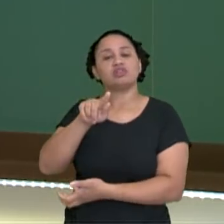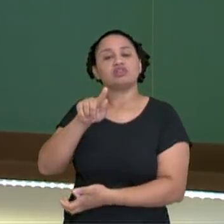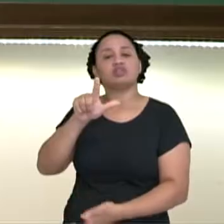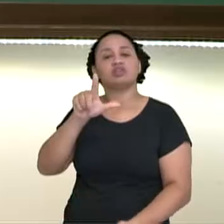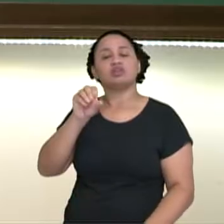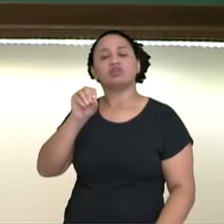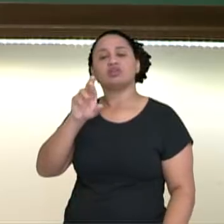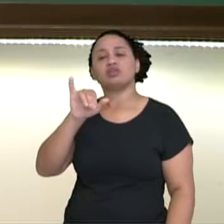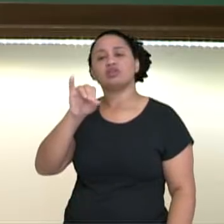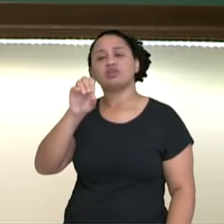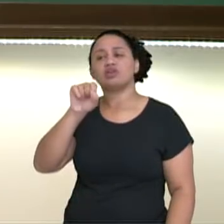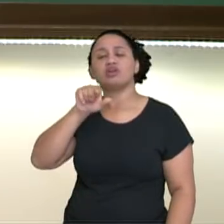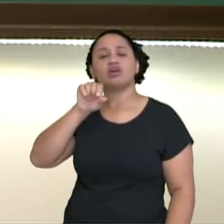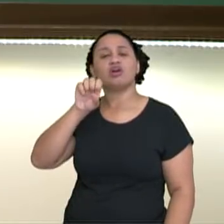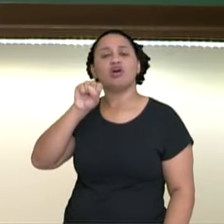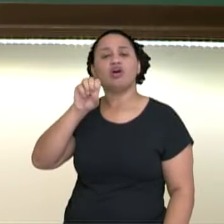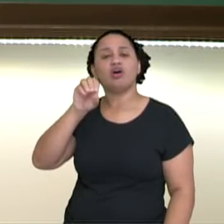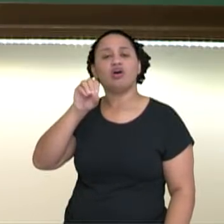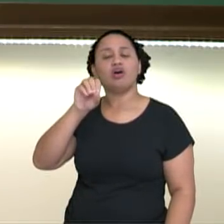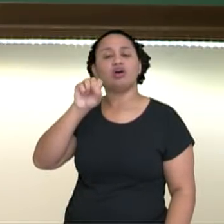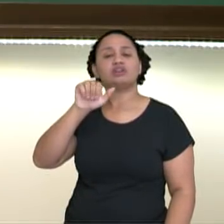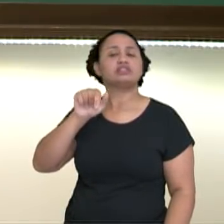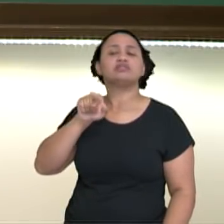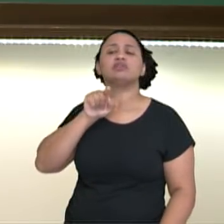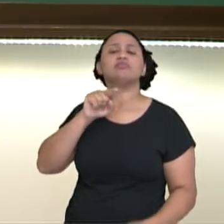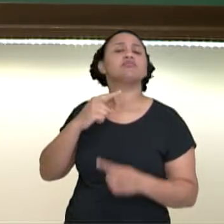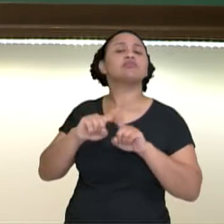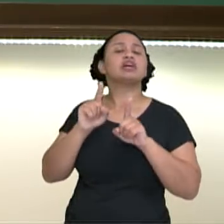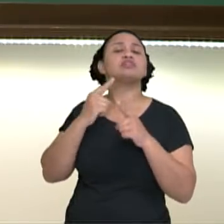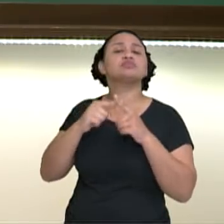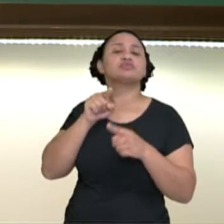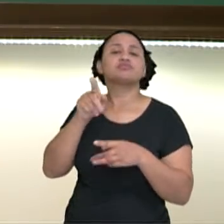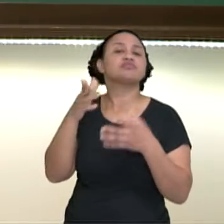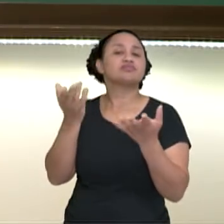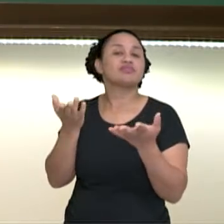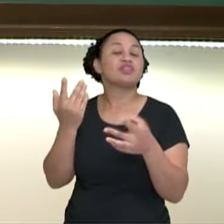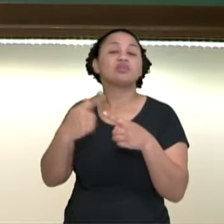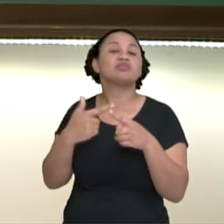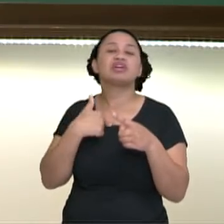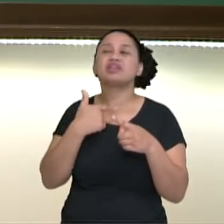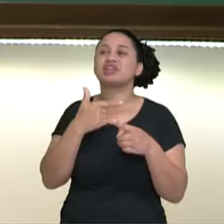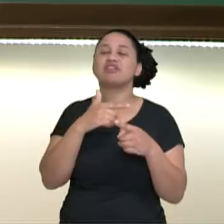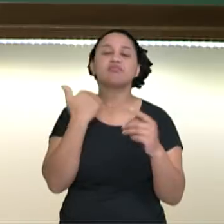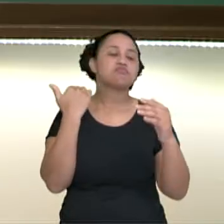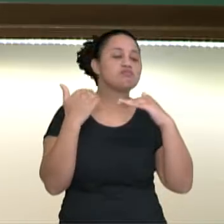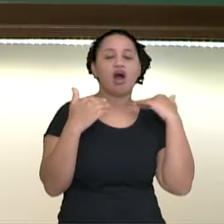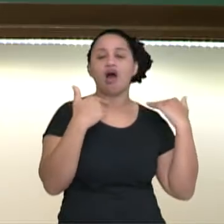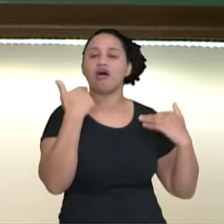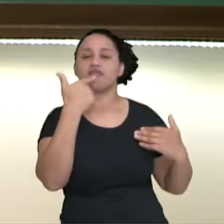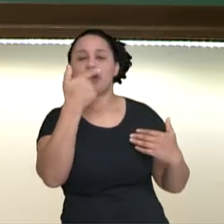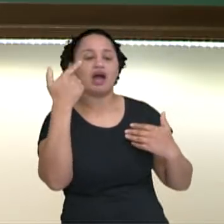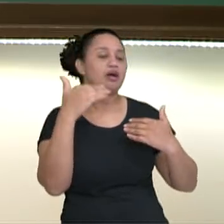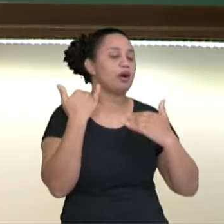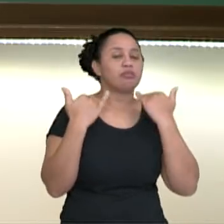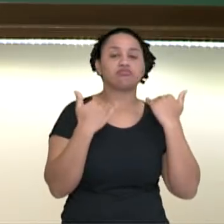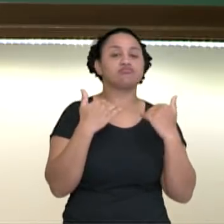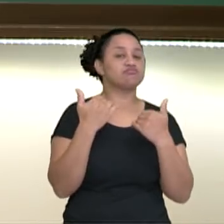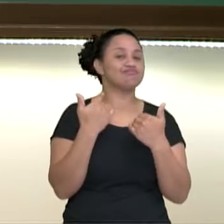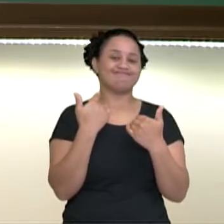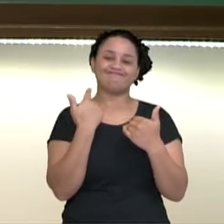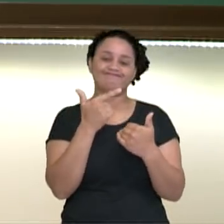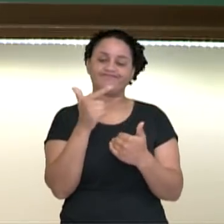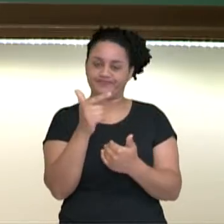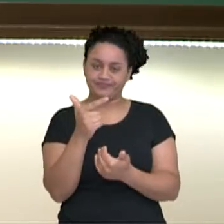por que gloriosa? Porque não teve derramamento de sangue, gente. Eles consideraram essa revolução de